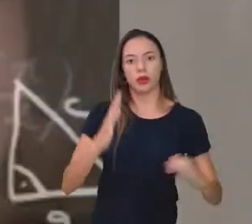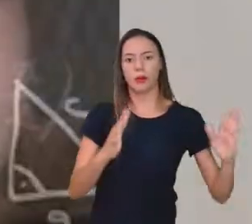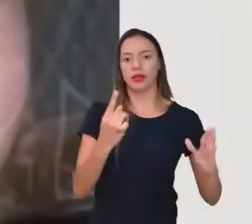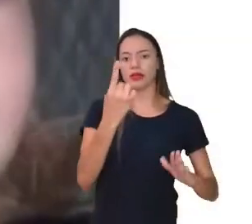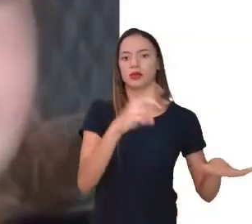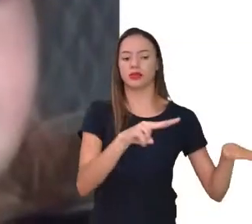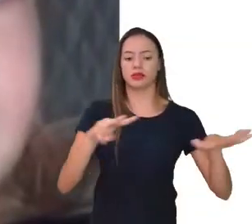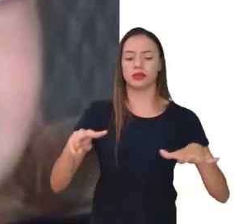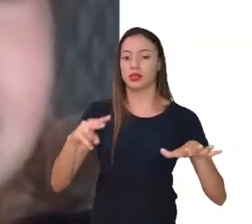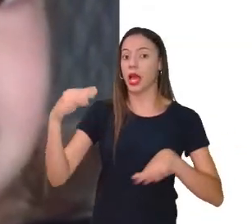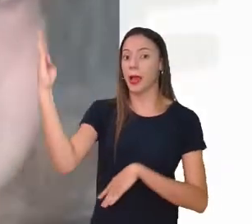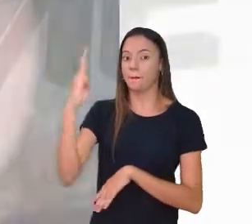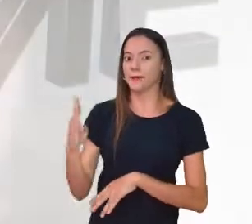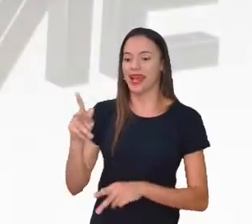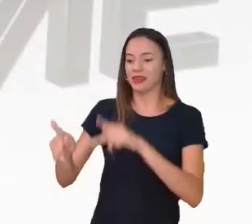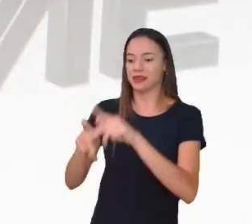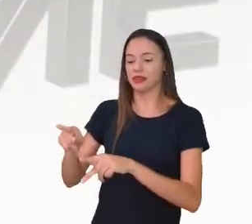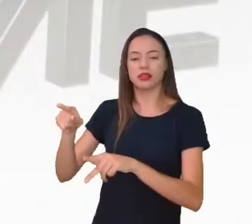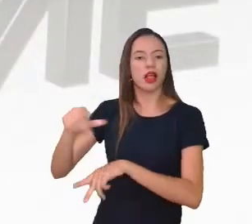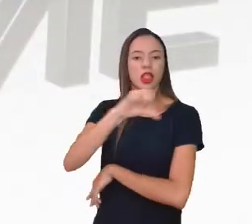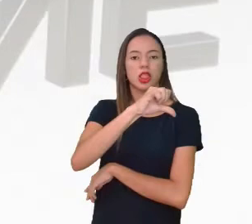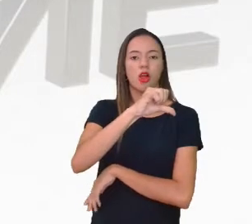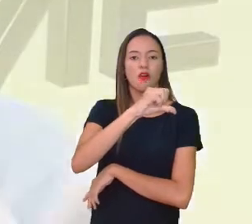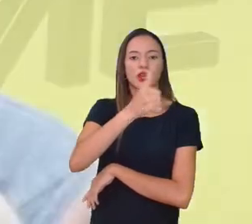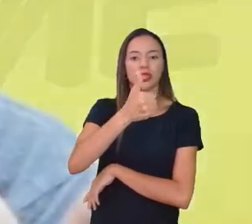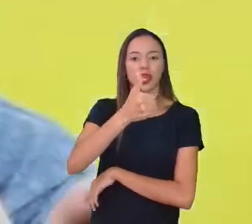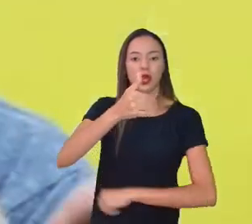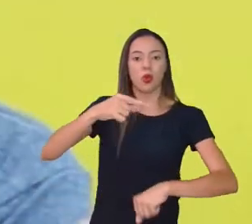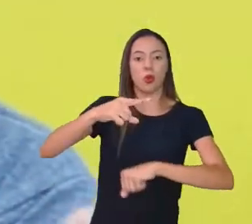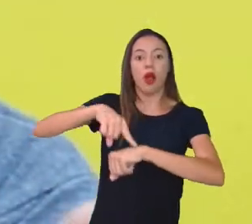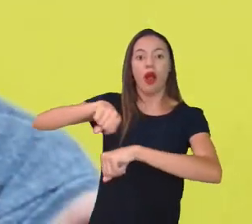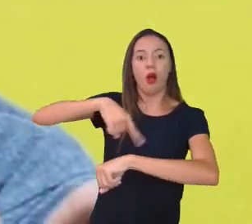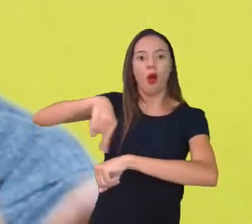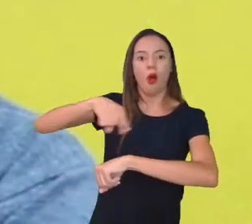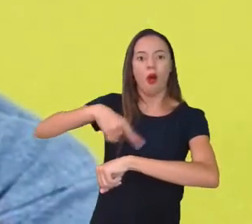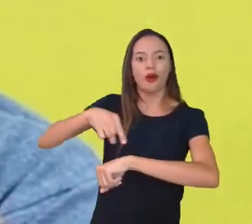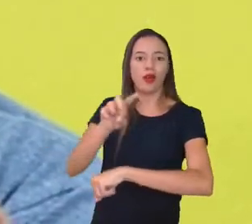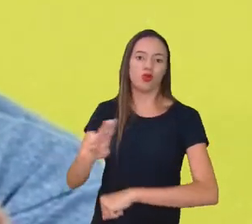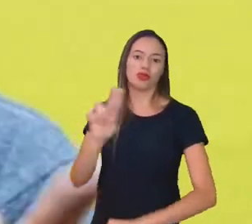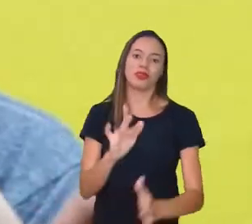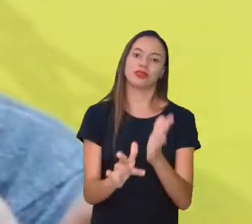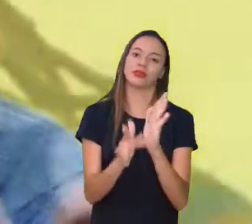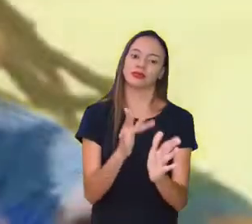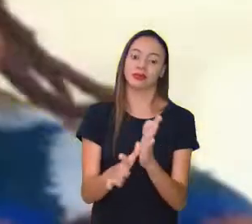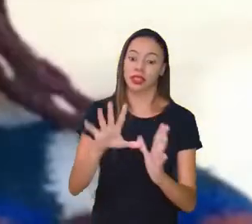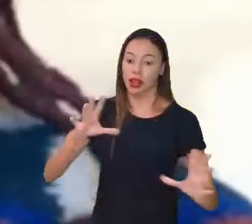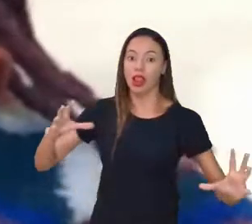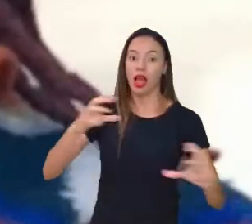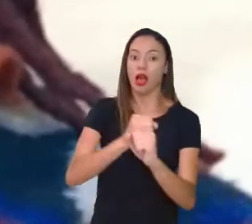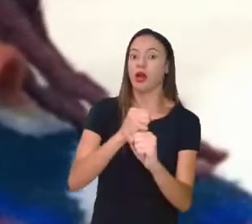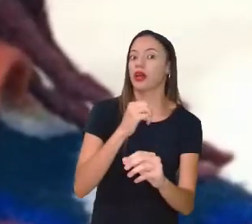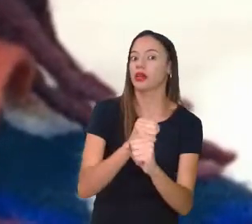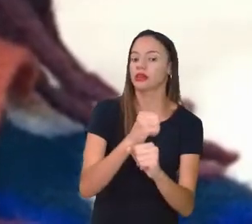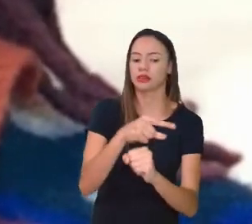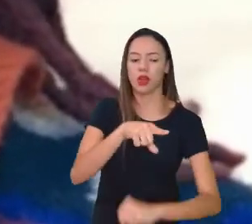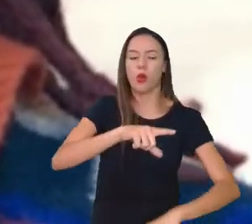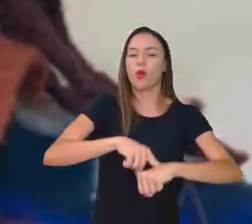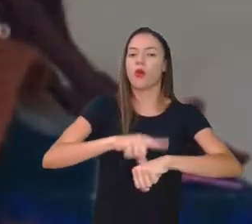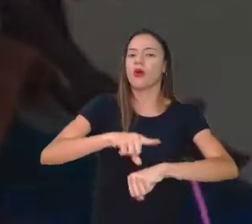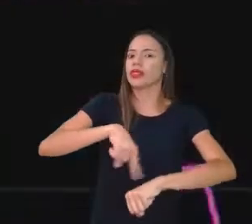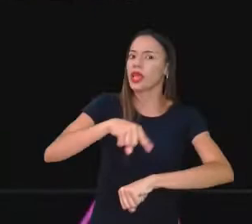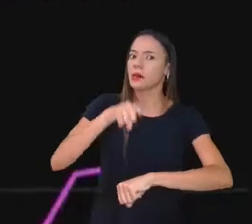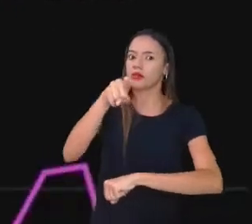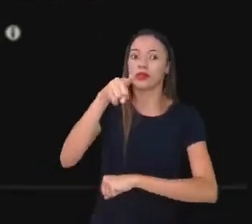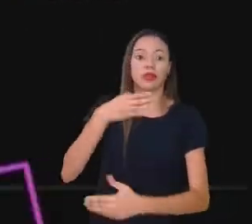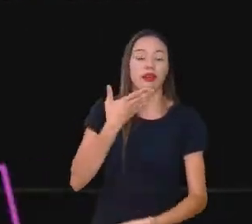o brasileiro passa em média 91 horas online. E a soma total desse tempo pode